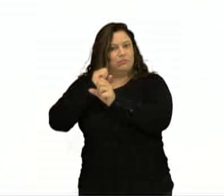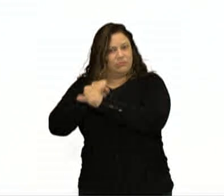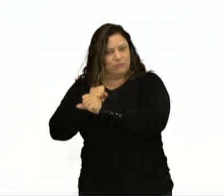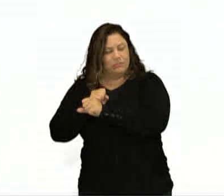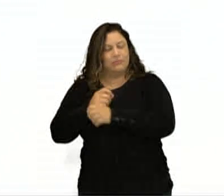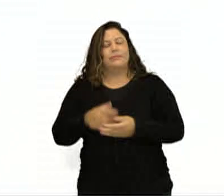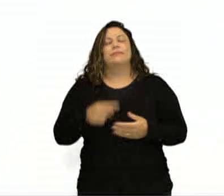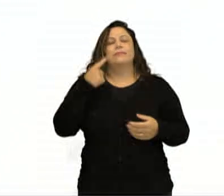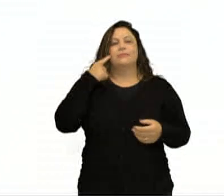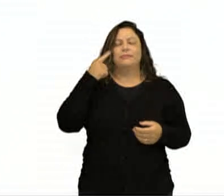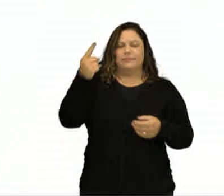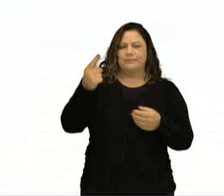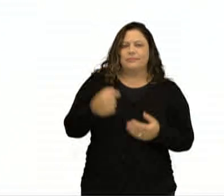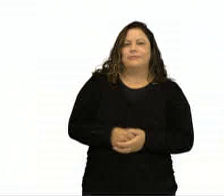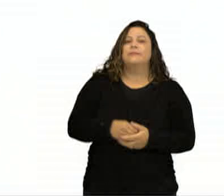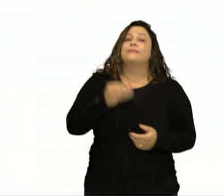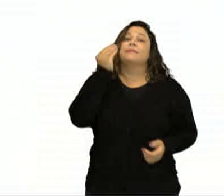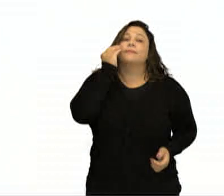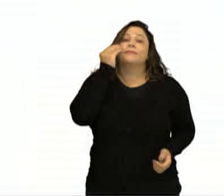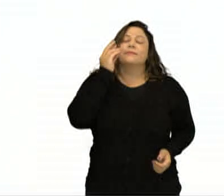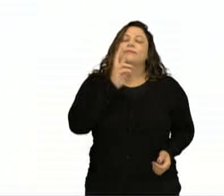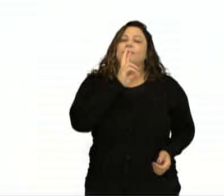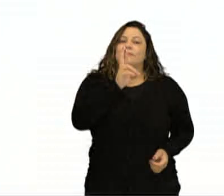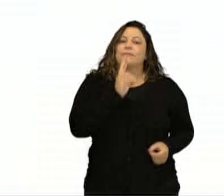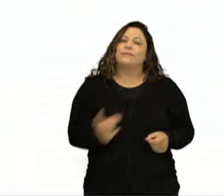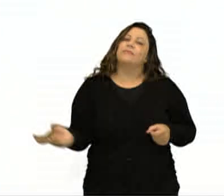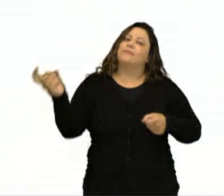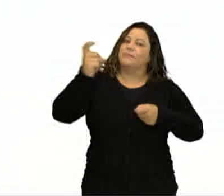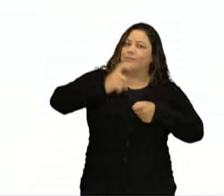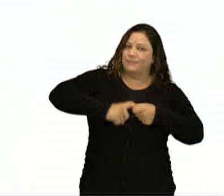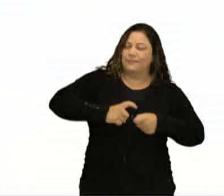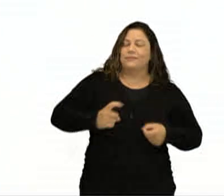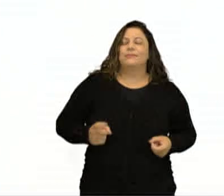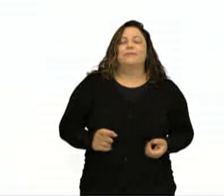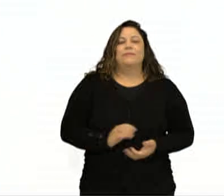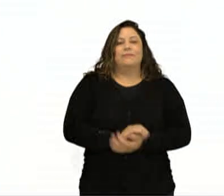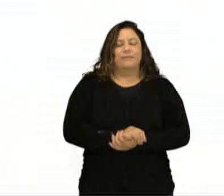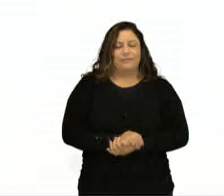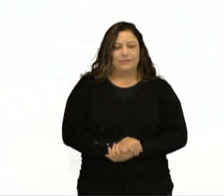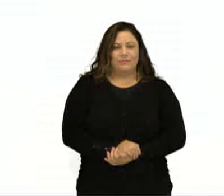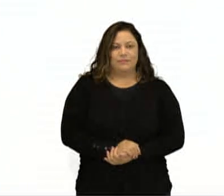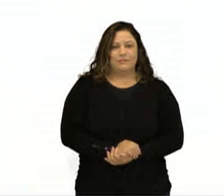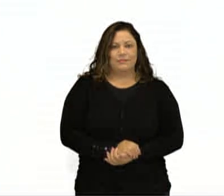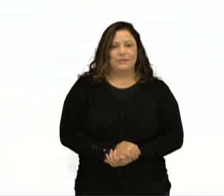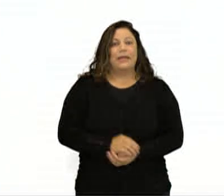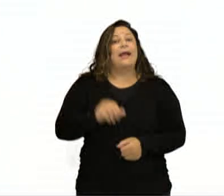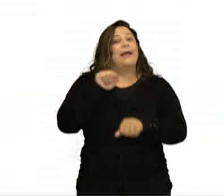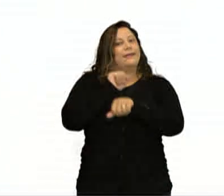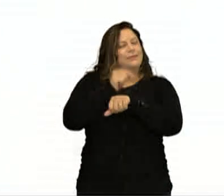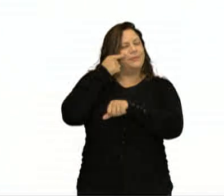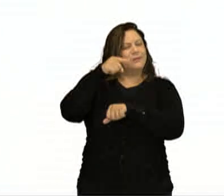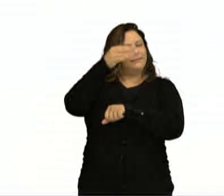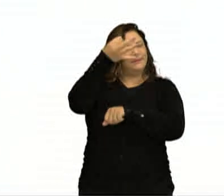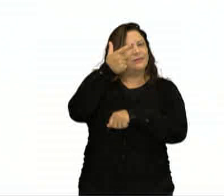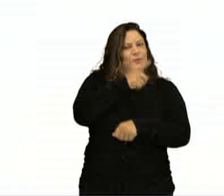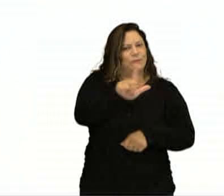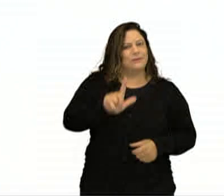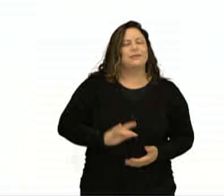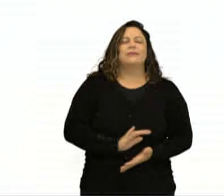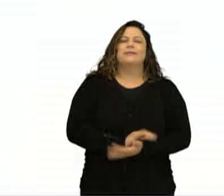os dados e tente resolver, e daqui a pouco nós vamos retornar com uma correção. Espero que você acerte.